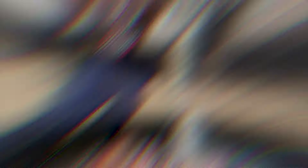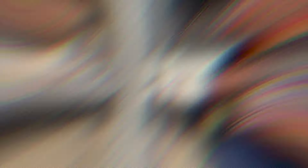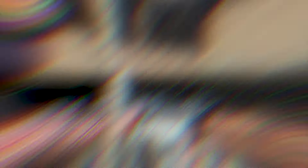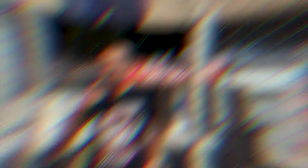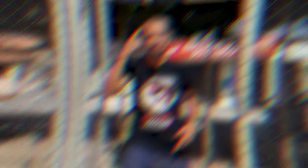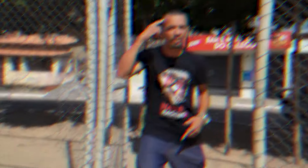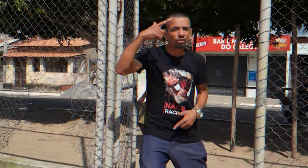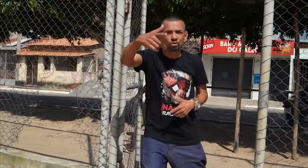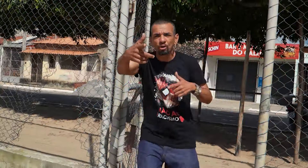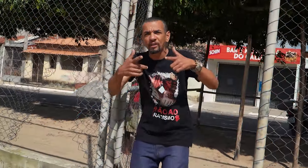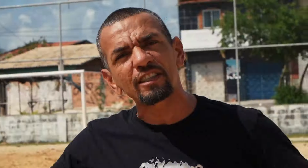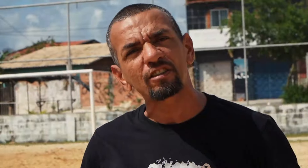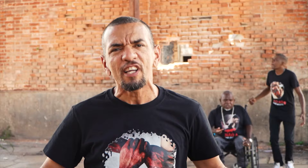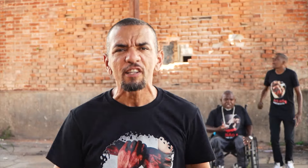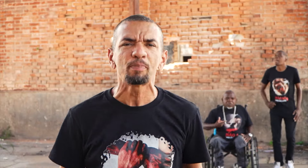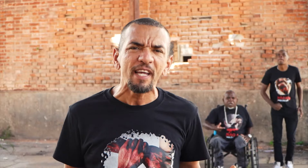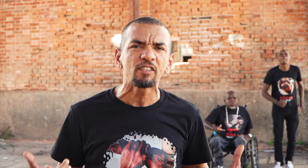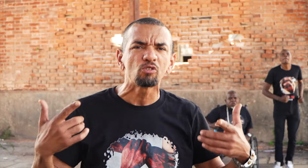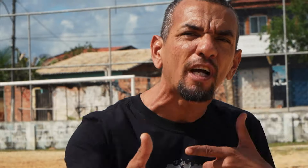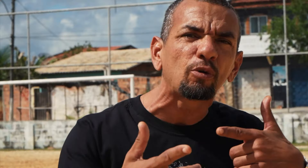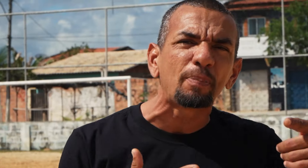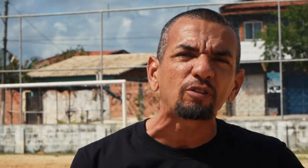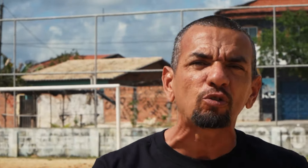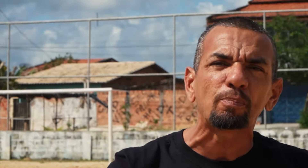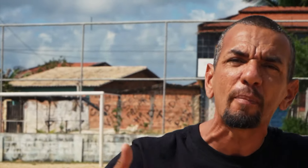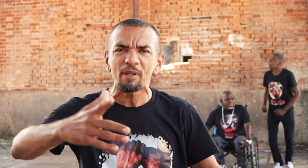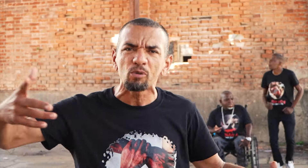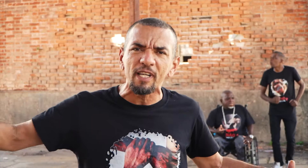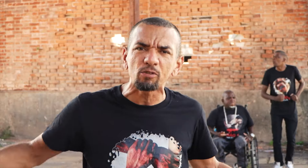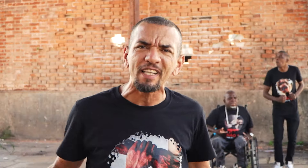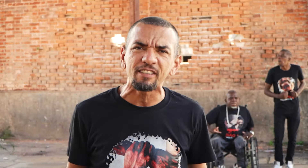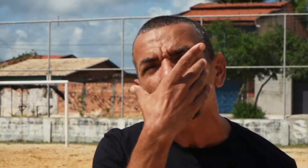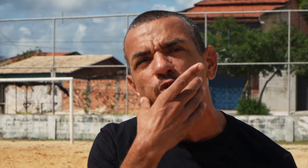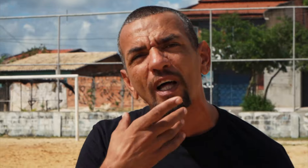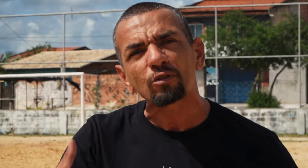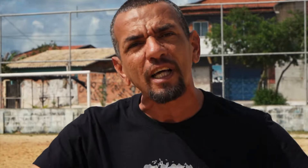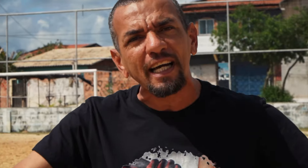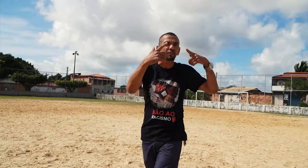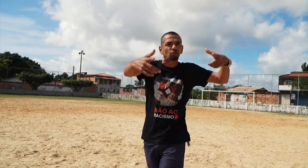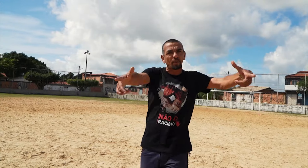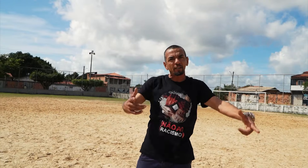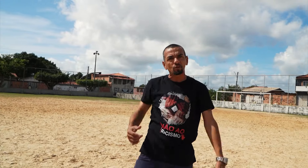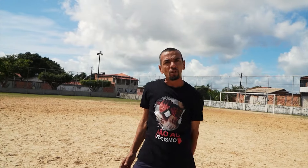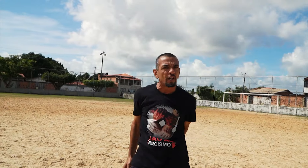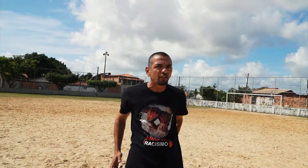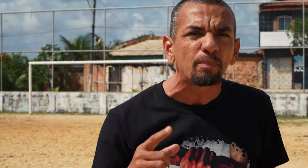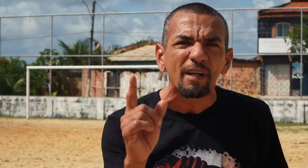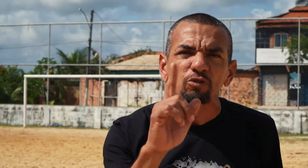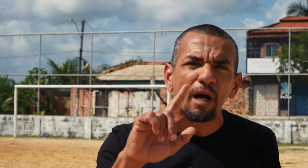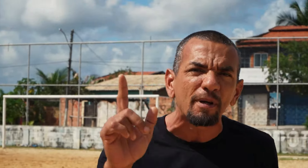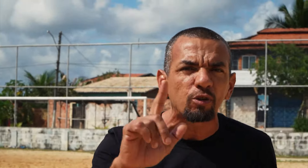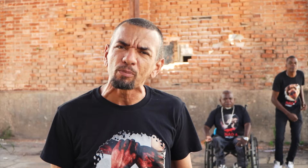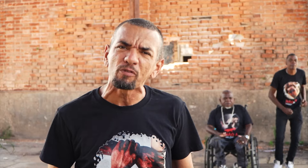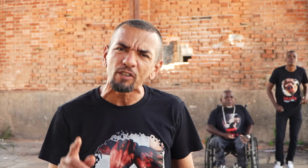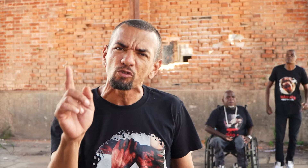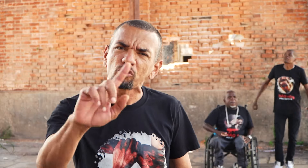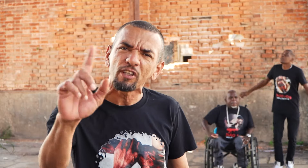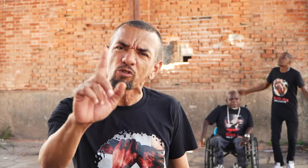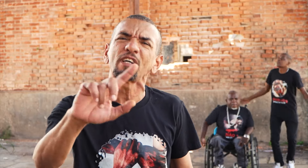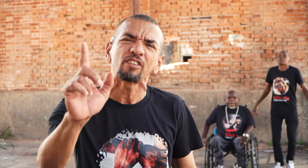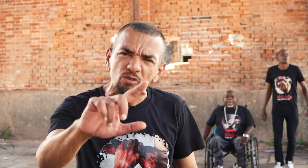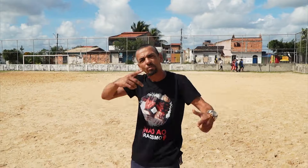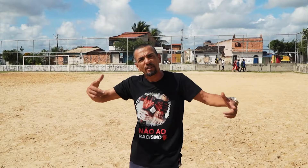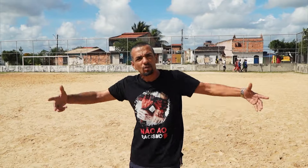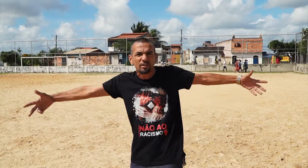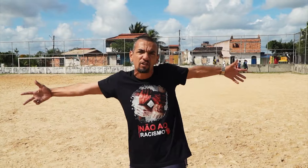que está que turbenta a mente do tolo que age sem respeito. E julga que o preto, que o pobre, que o gueto nasce rotulado na cara suspeito. Esse pré-julgamento mal feito,